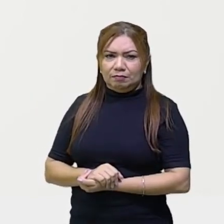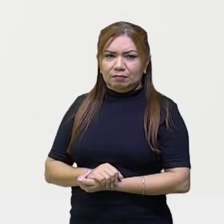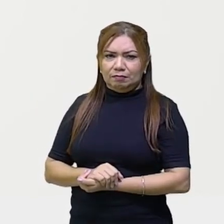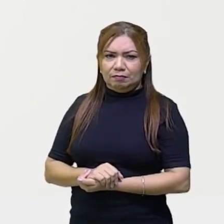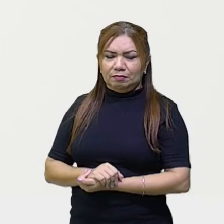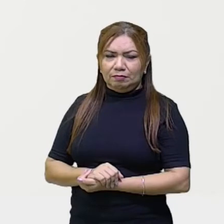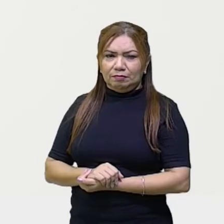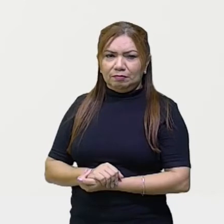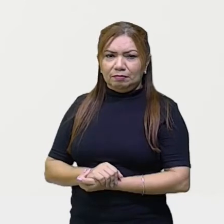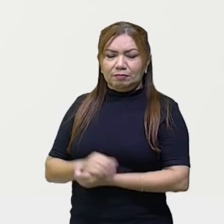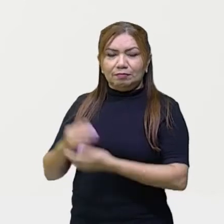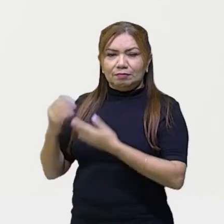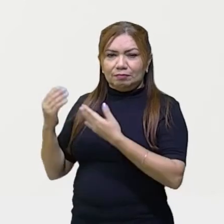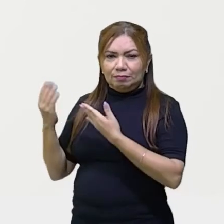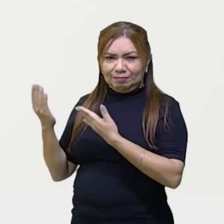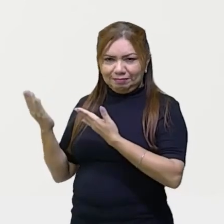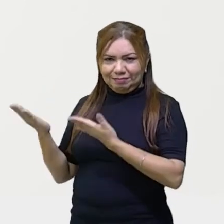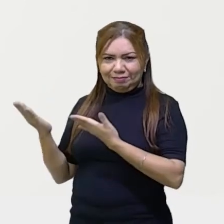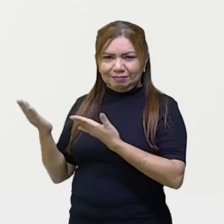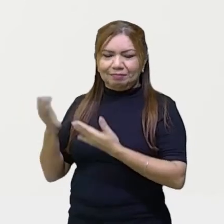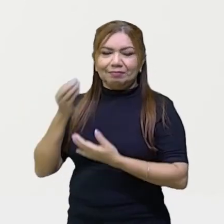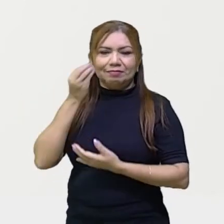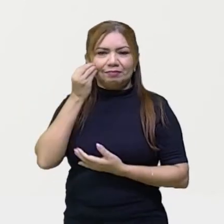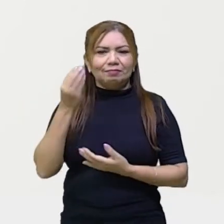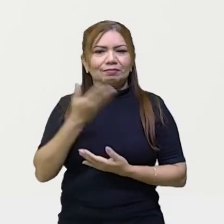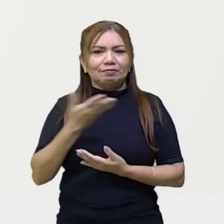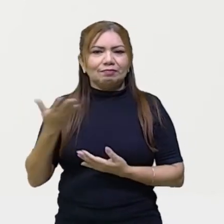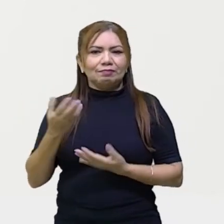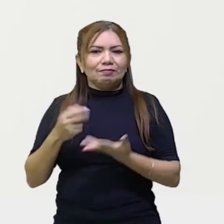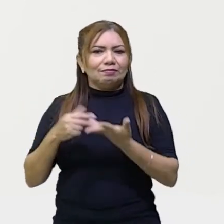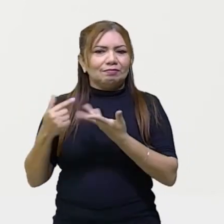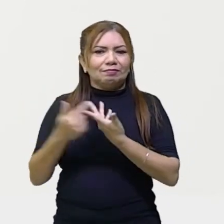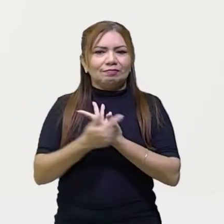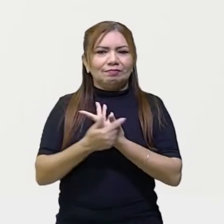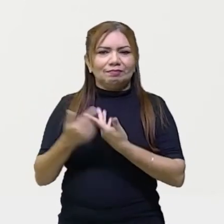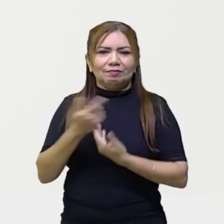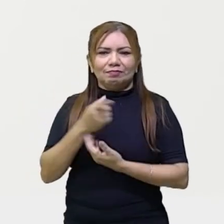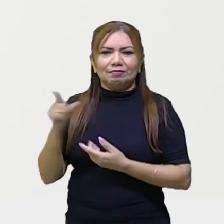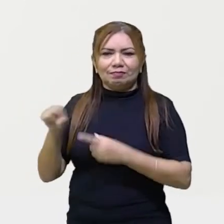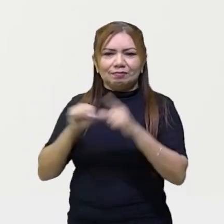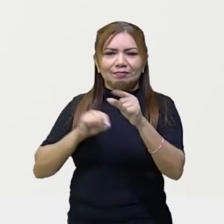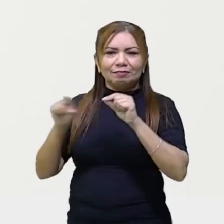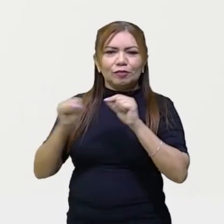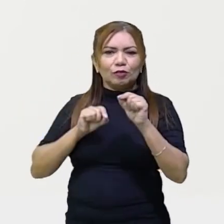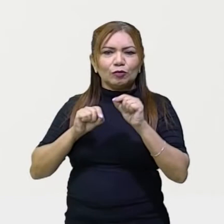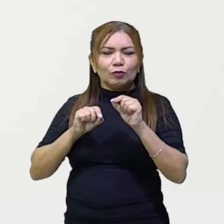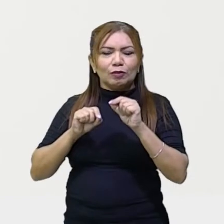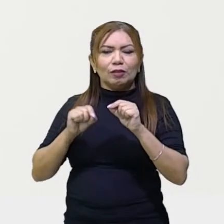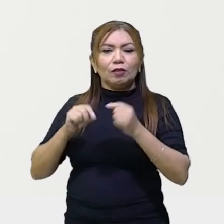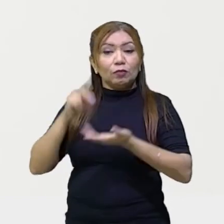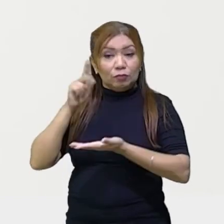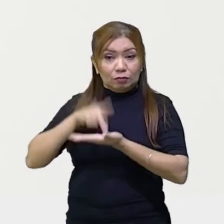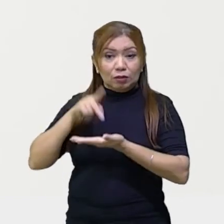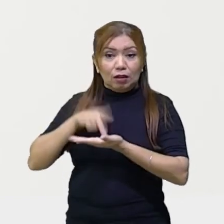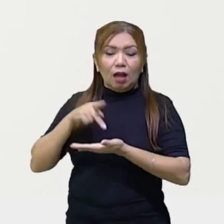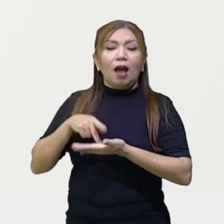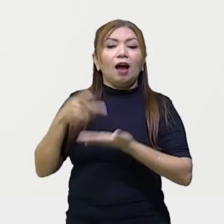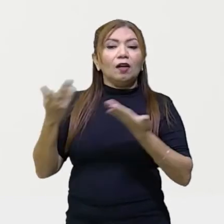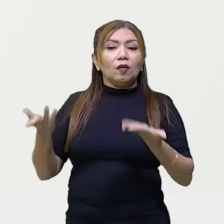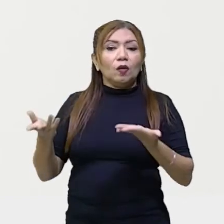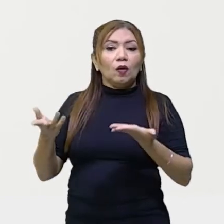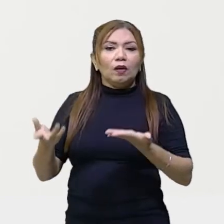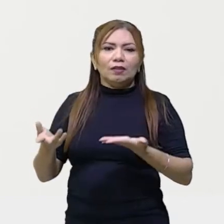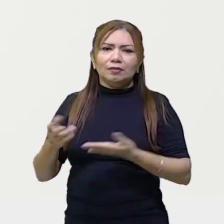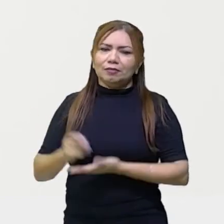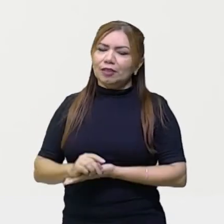Ah então tá aí para você as opções tá faz tá muito fácil Poxa para o grau se ela faz um desafio